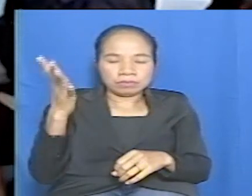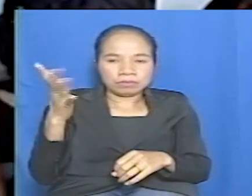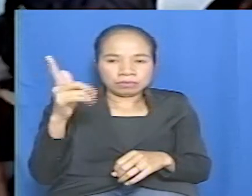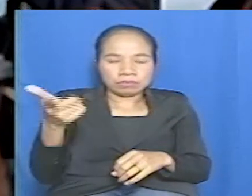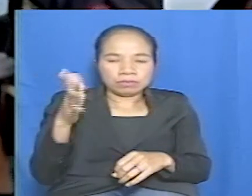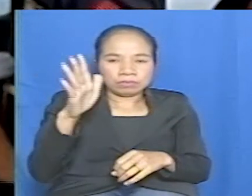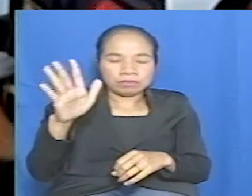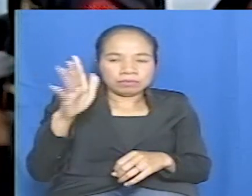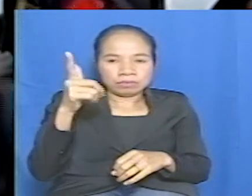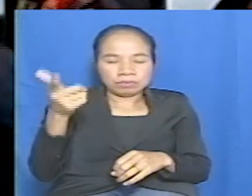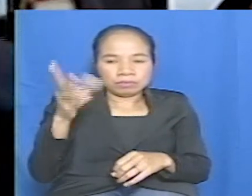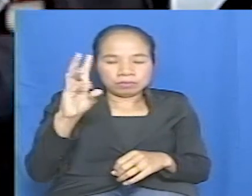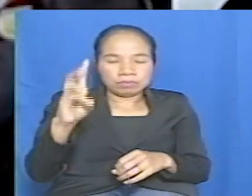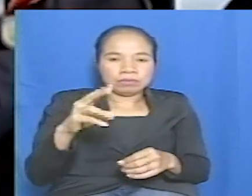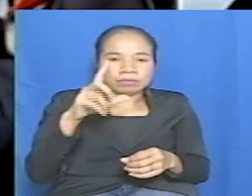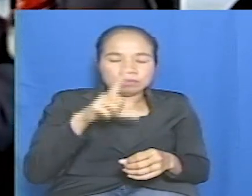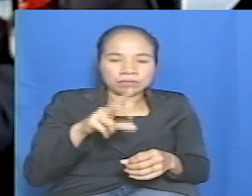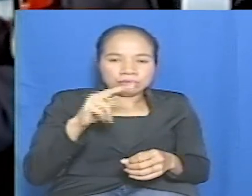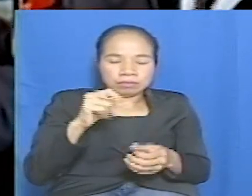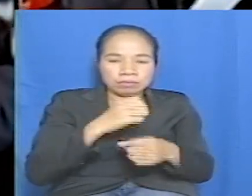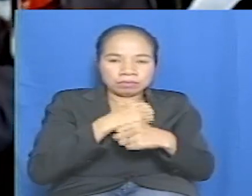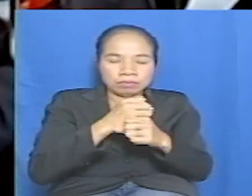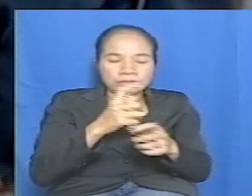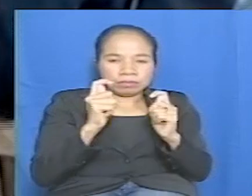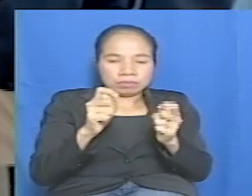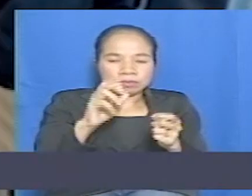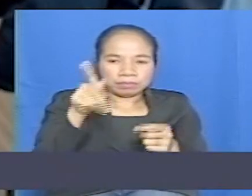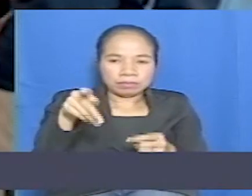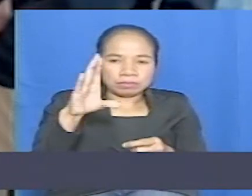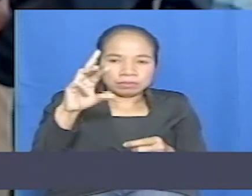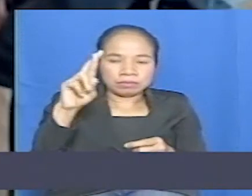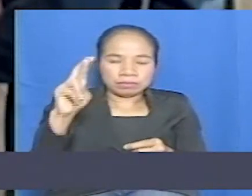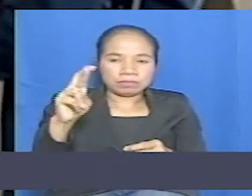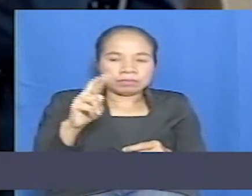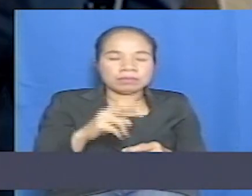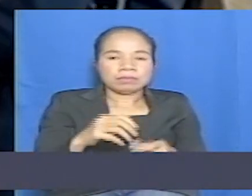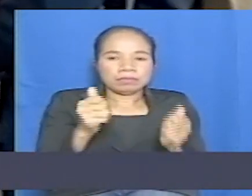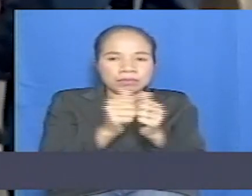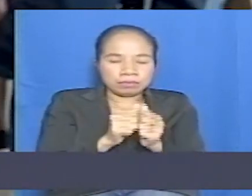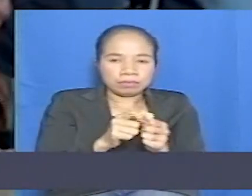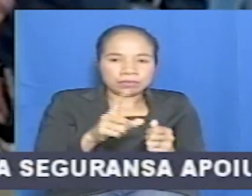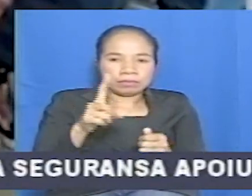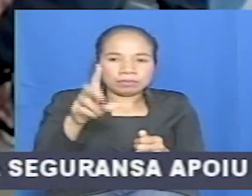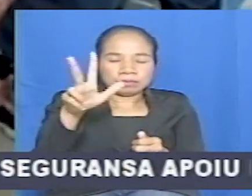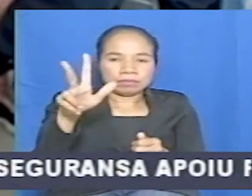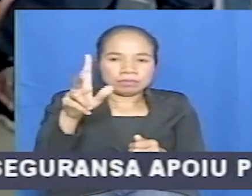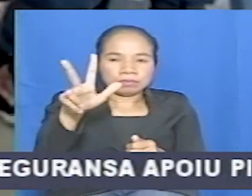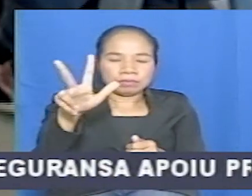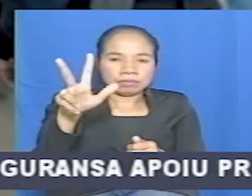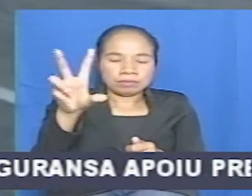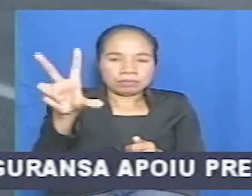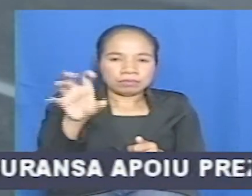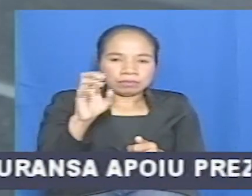Ronulu Racing Neng, Laboratório Nacional Haloteste PCR, hamutuk emanain atustolu si anulu Racing